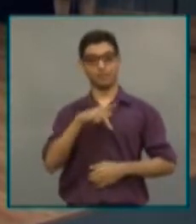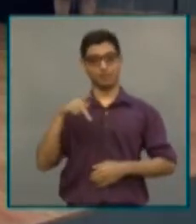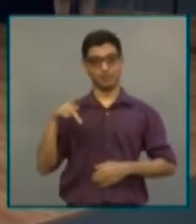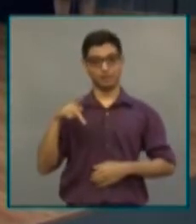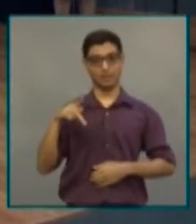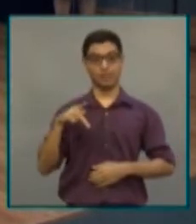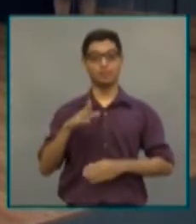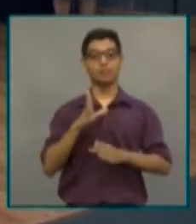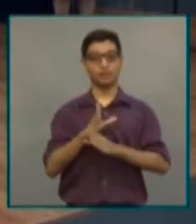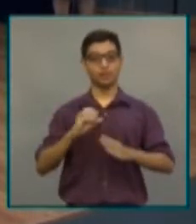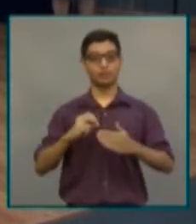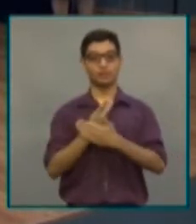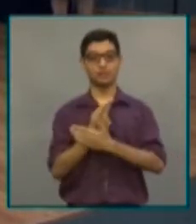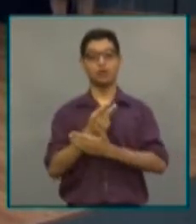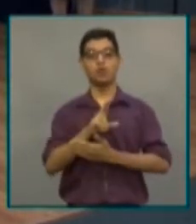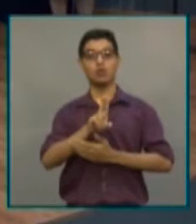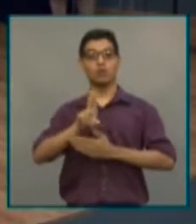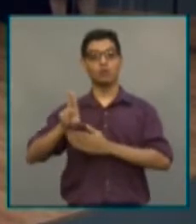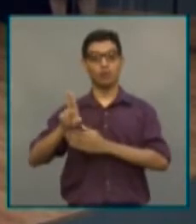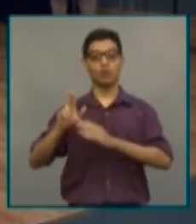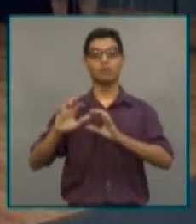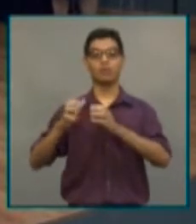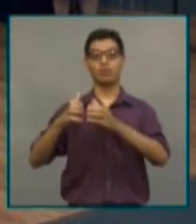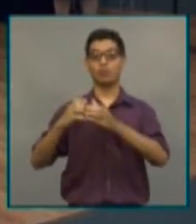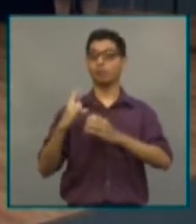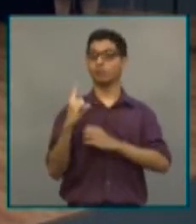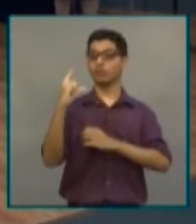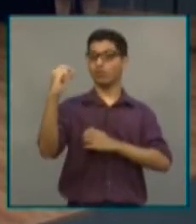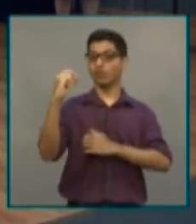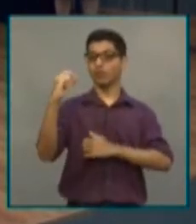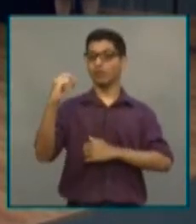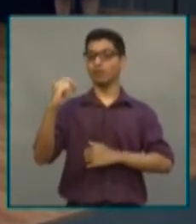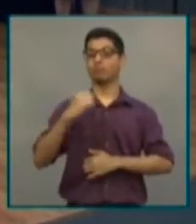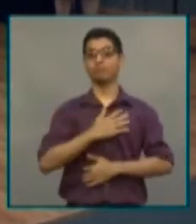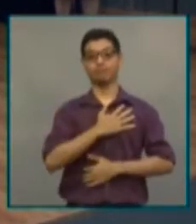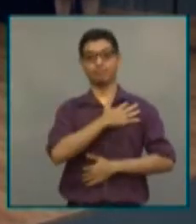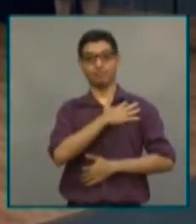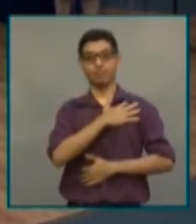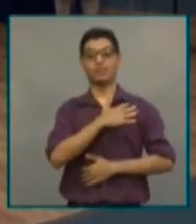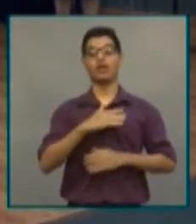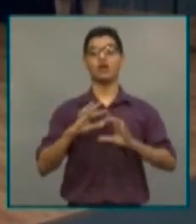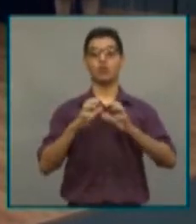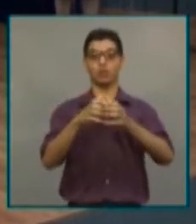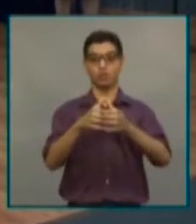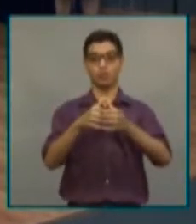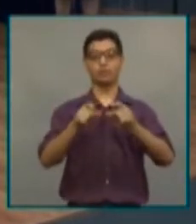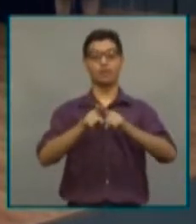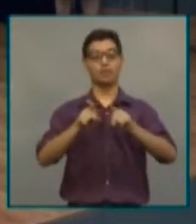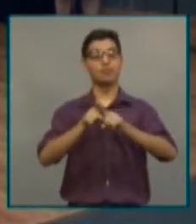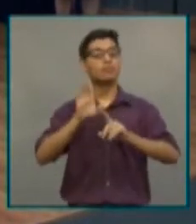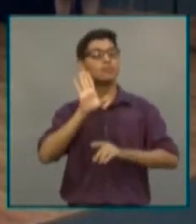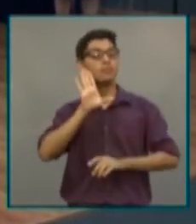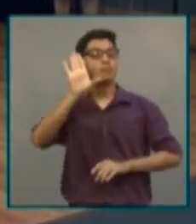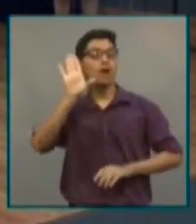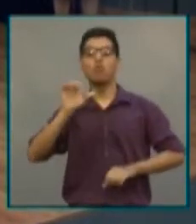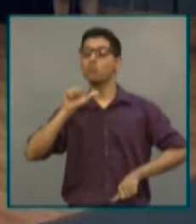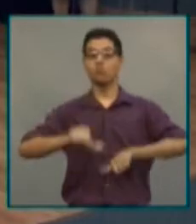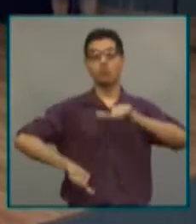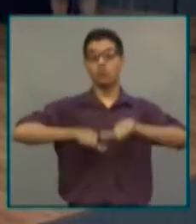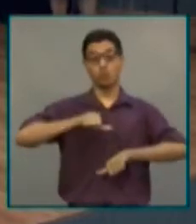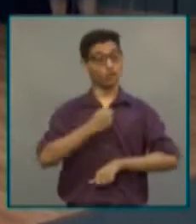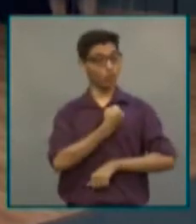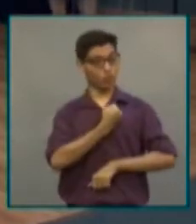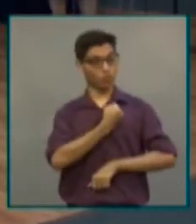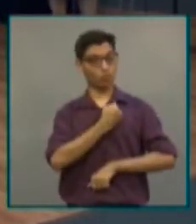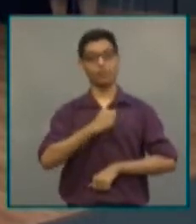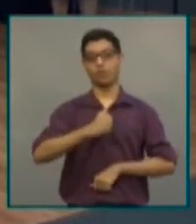pela advocacia militante, estou na chapa Ordem é Renovar, nosso número é o 11, e